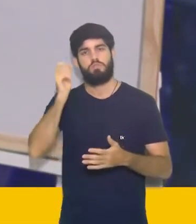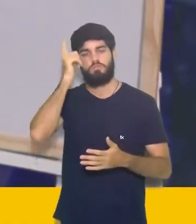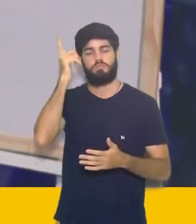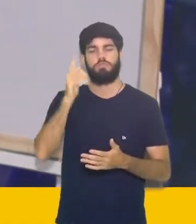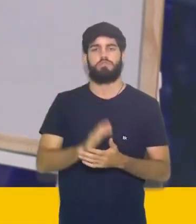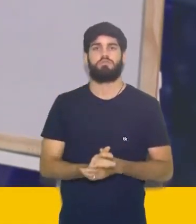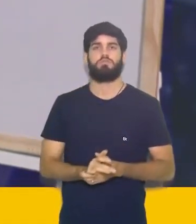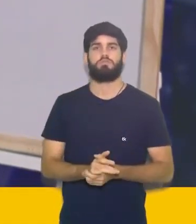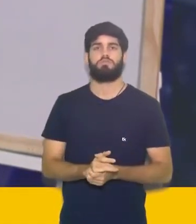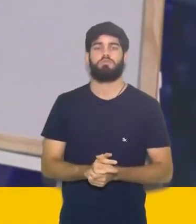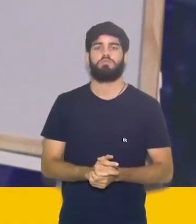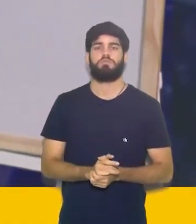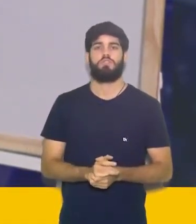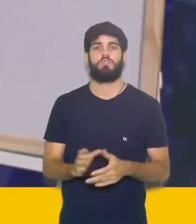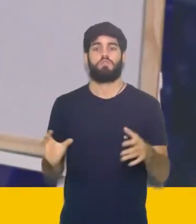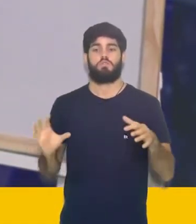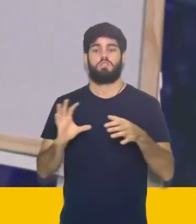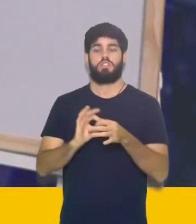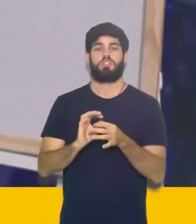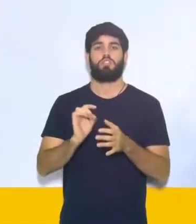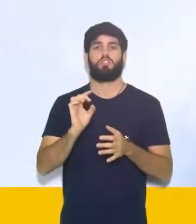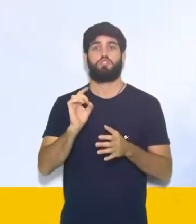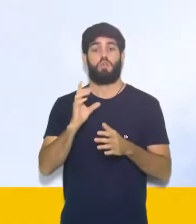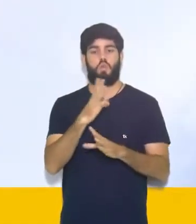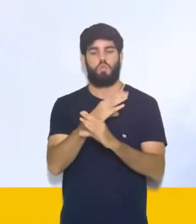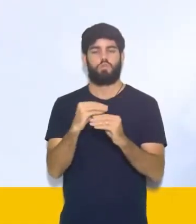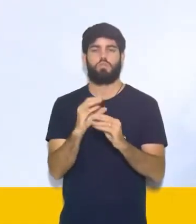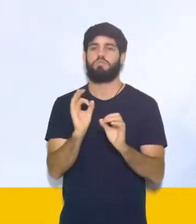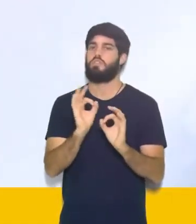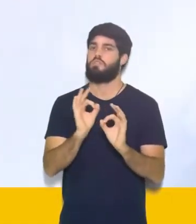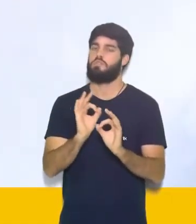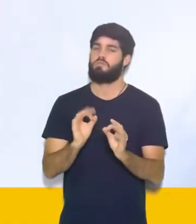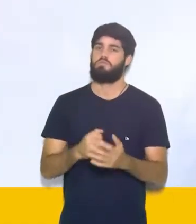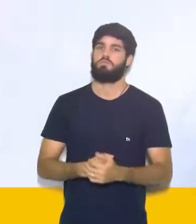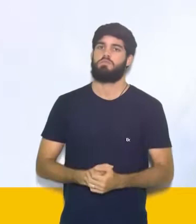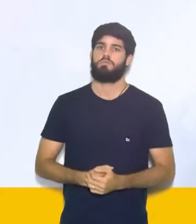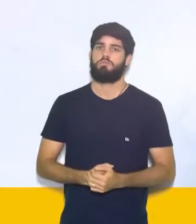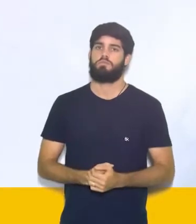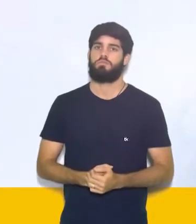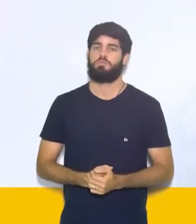ideia. Conector não é apenas somente as conjunções.